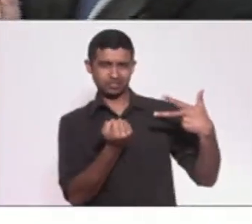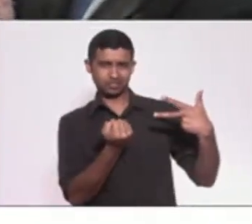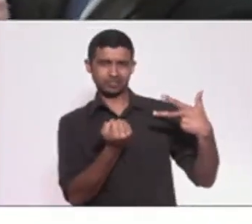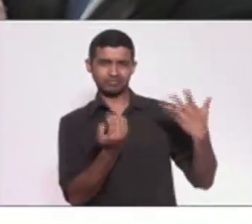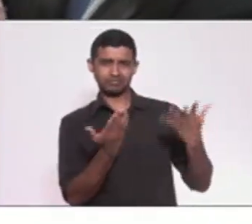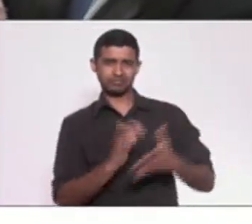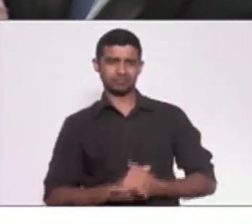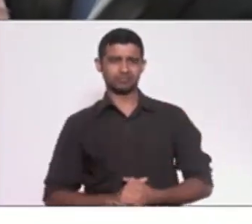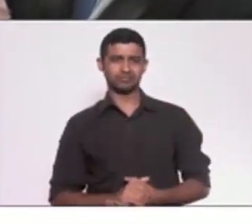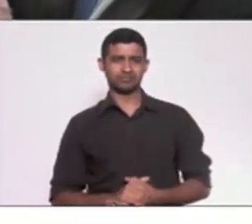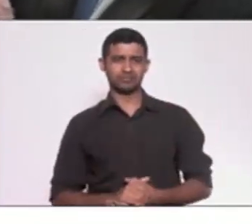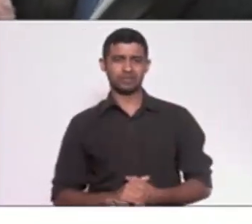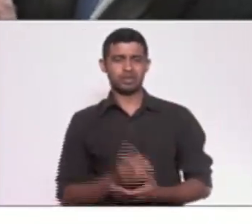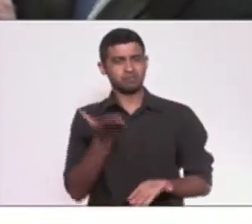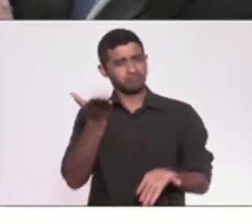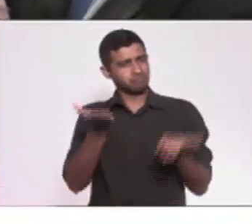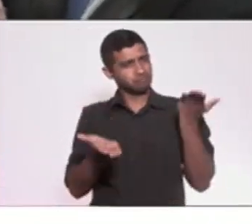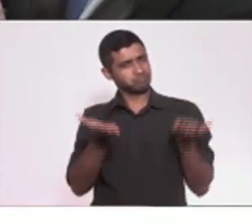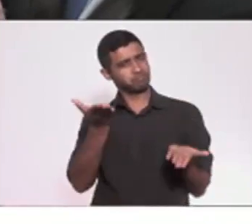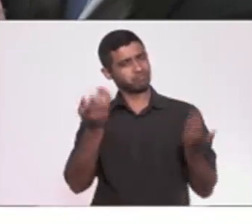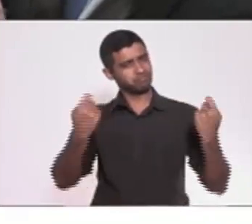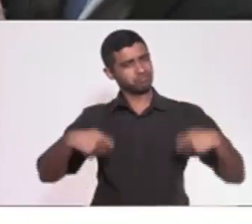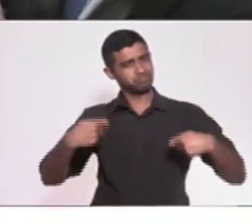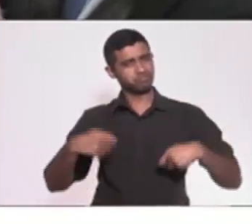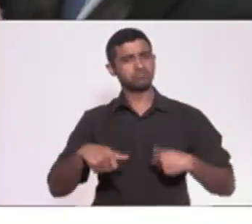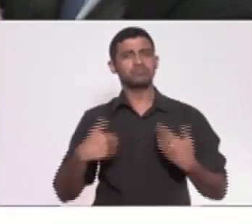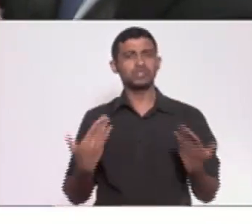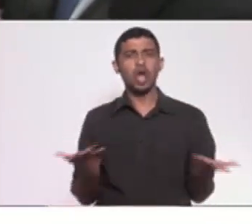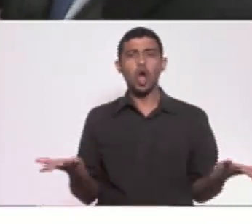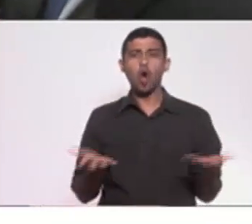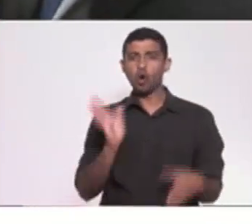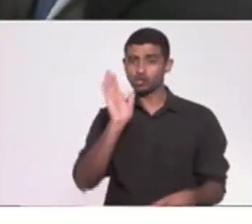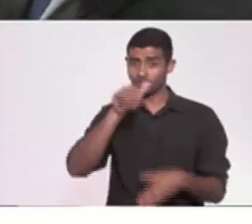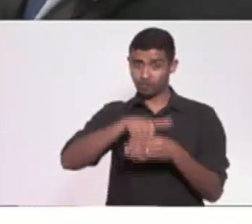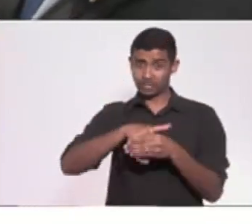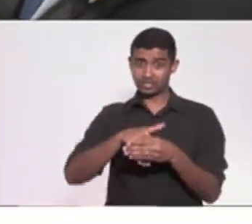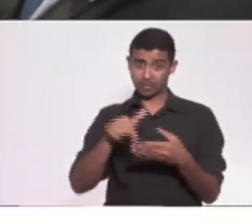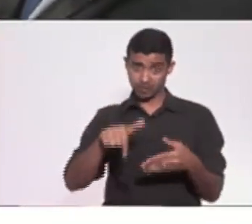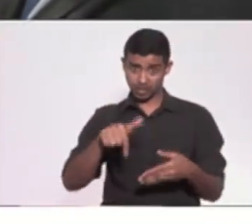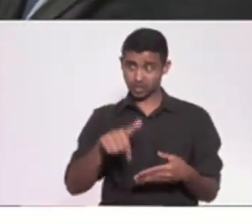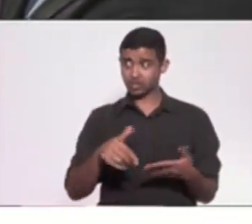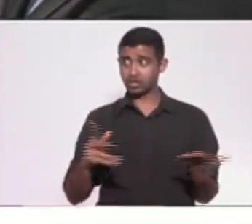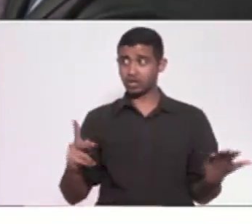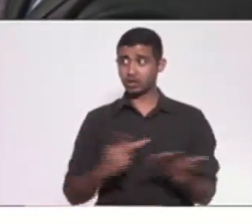que possam se equilibrar. Então, essa votação está acontecendo hoje.